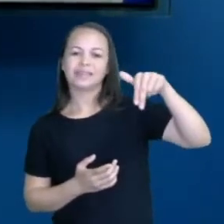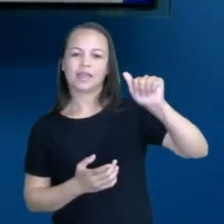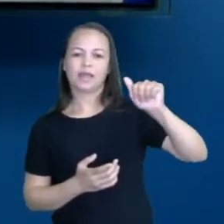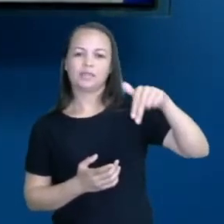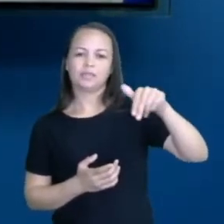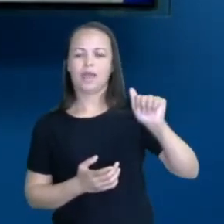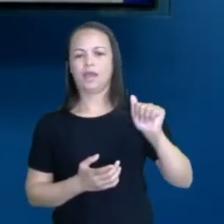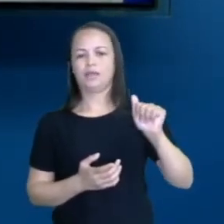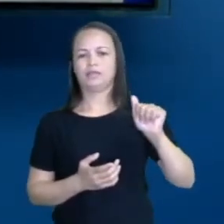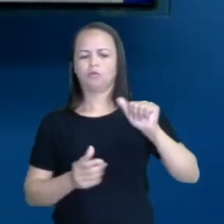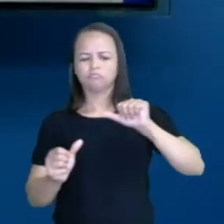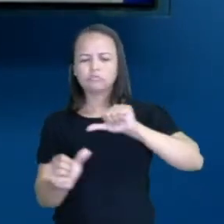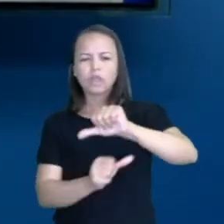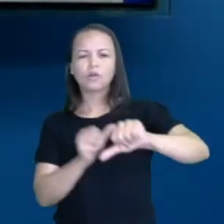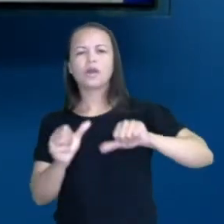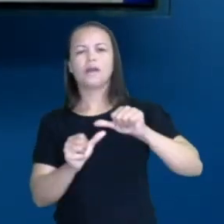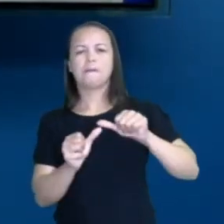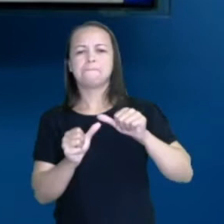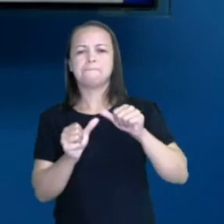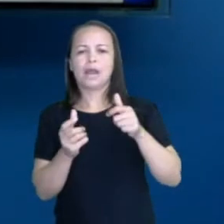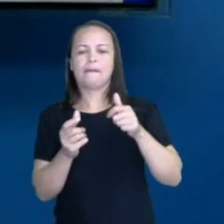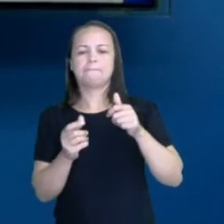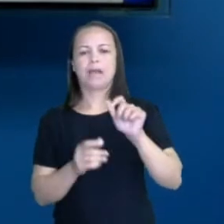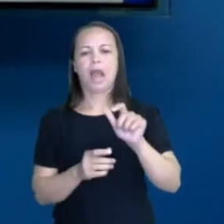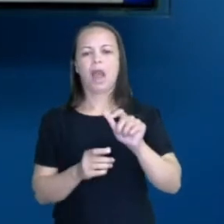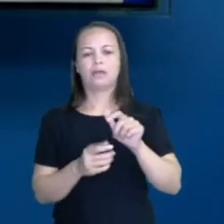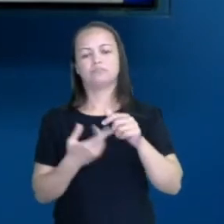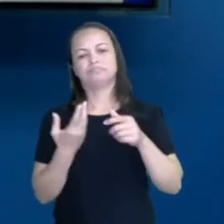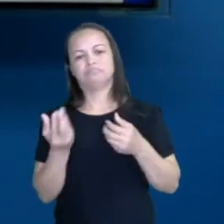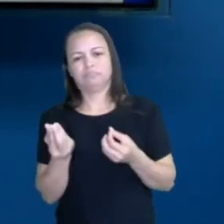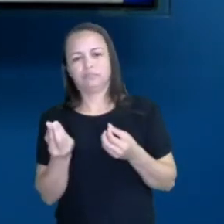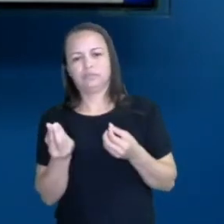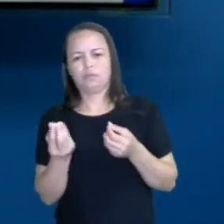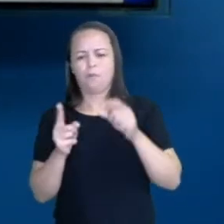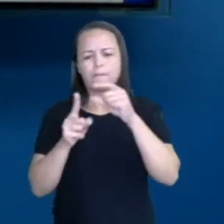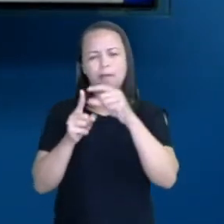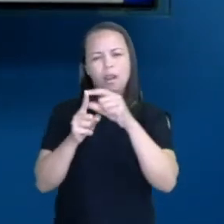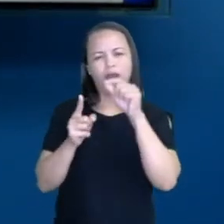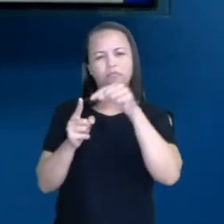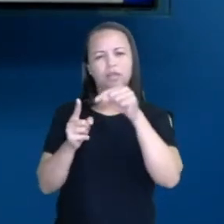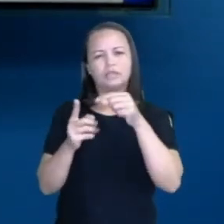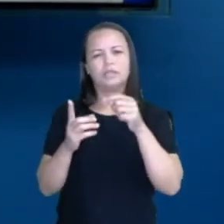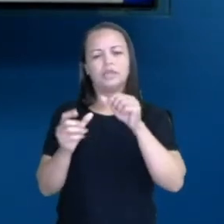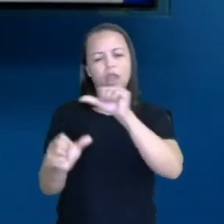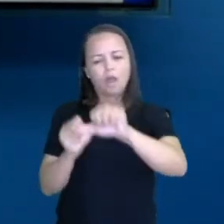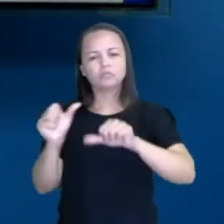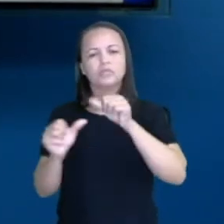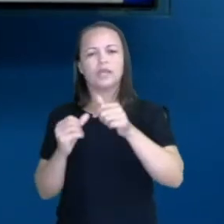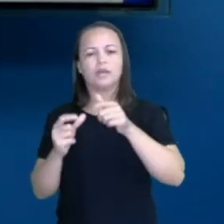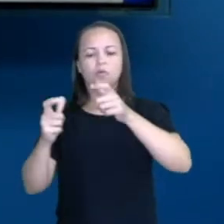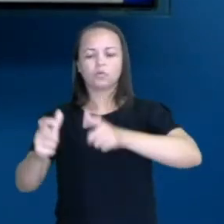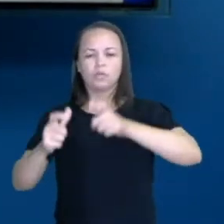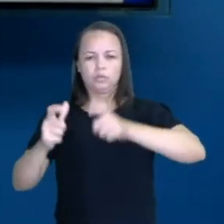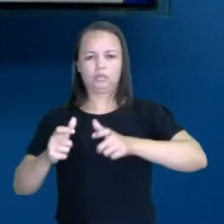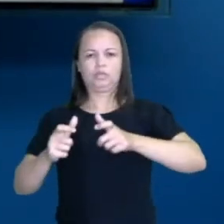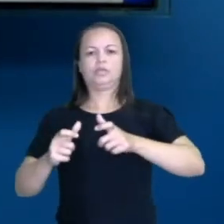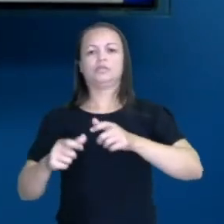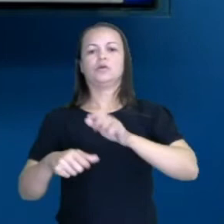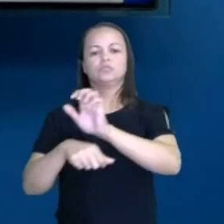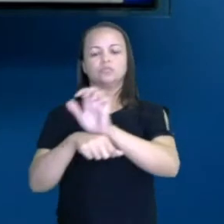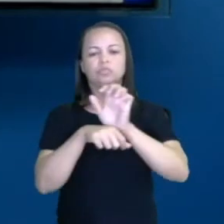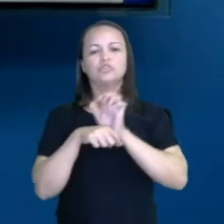Então, essa mudança na forma de pronunciar uma palavra que é alterada também por conta da localização